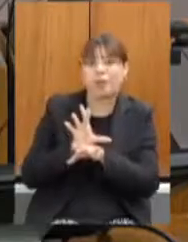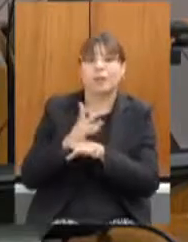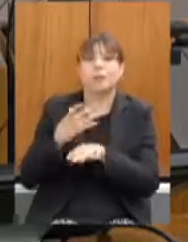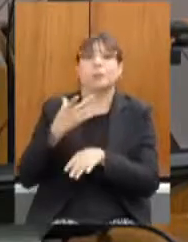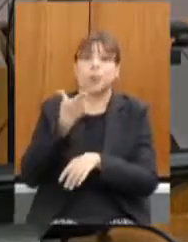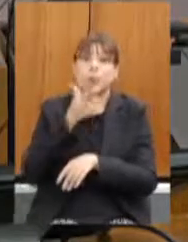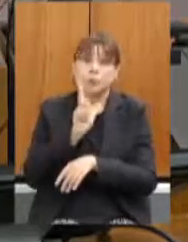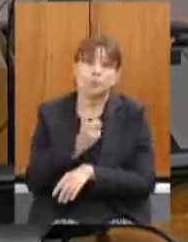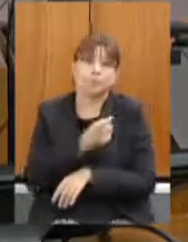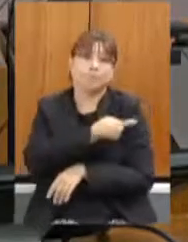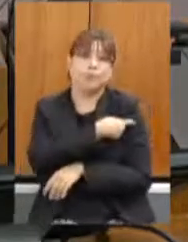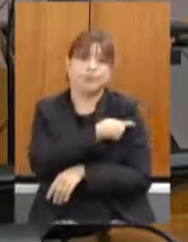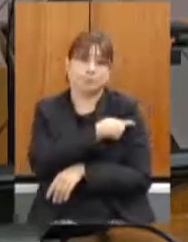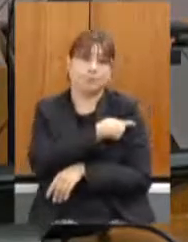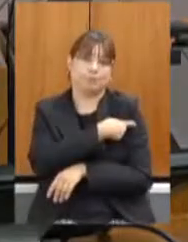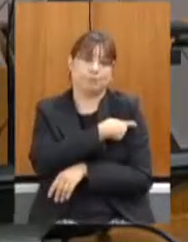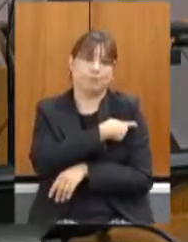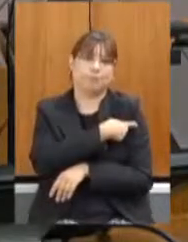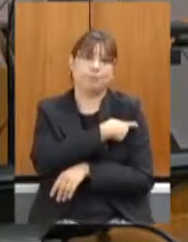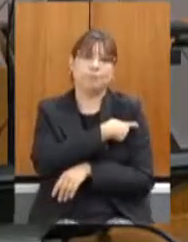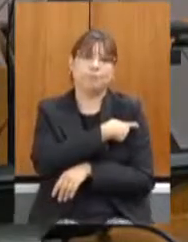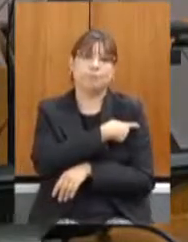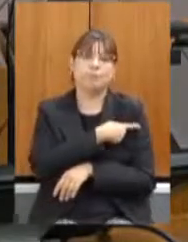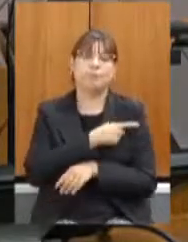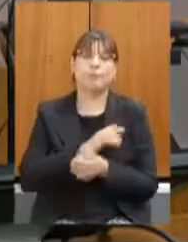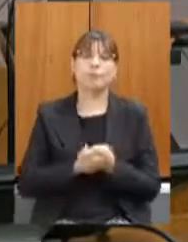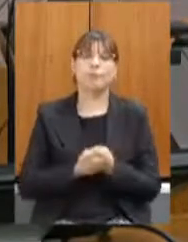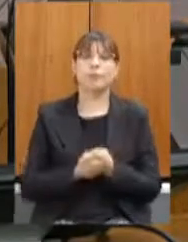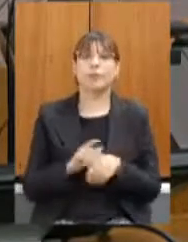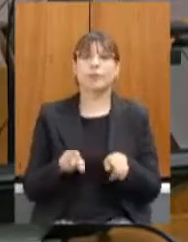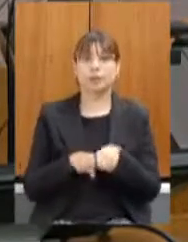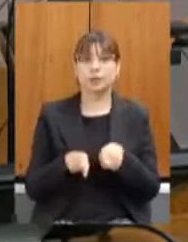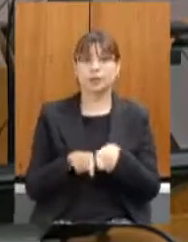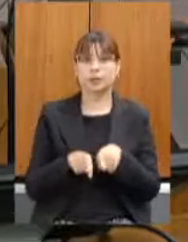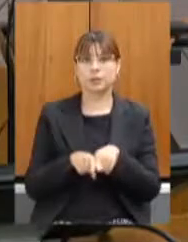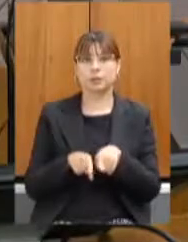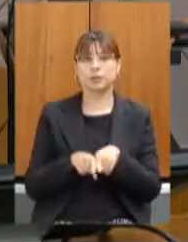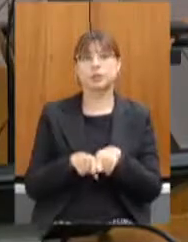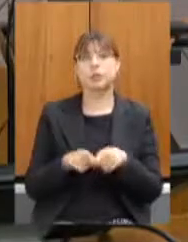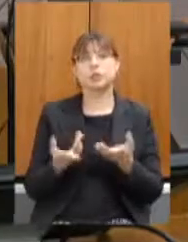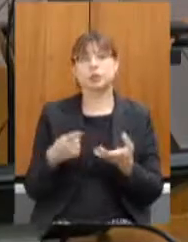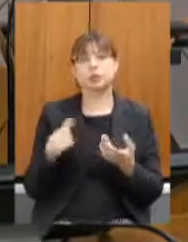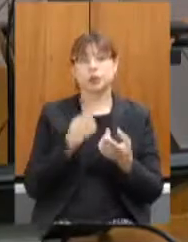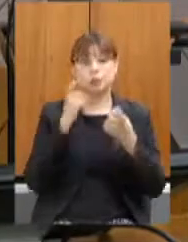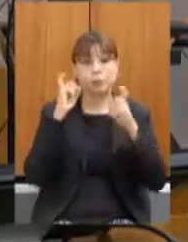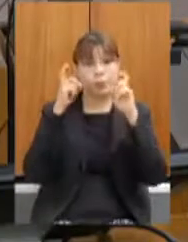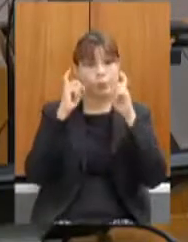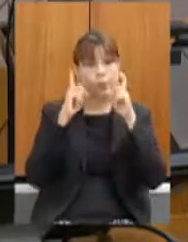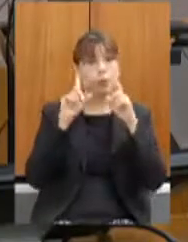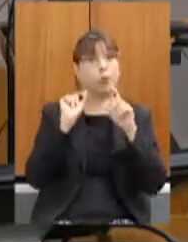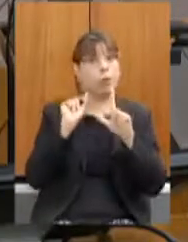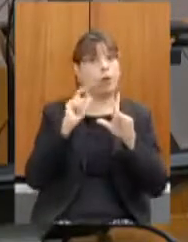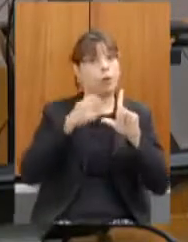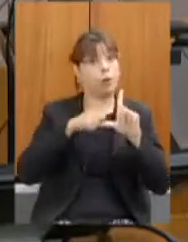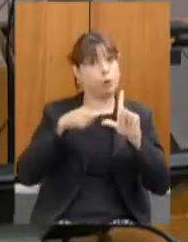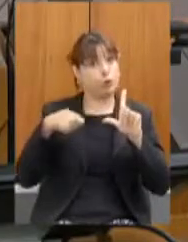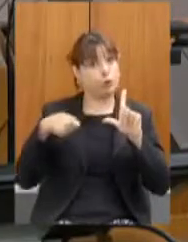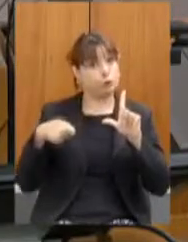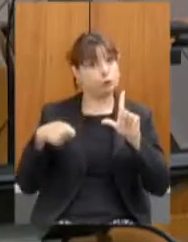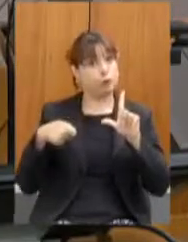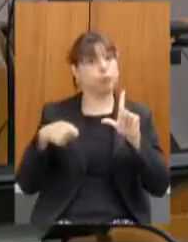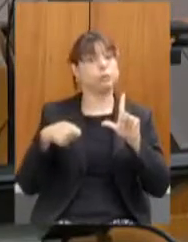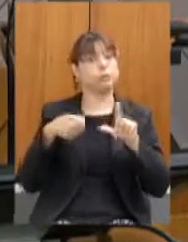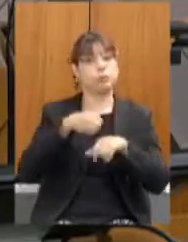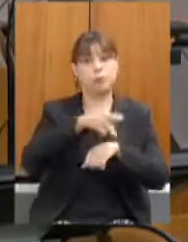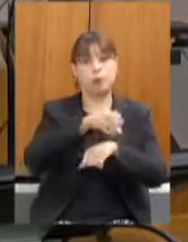estado nós já dimensionamos a rede Além disso também nós temos a a preocupação com a logística e Distribuição né